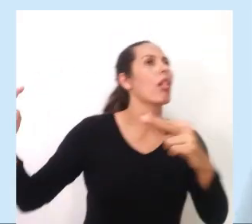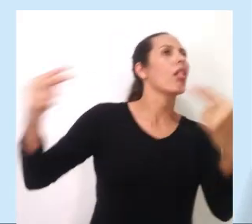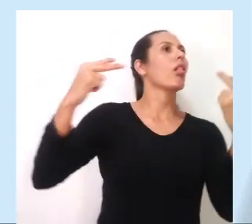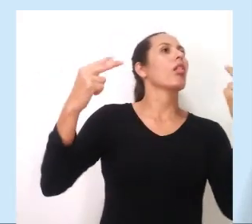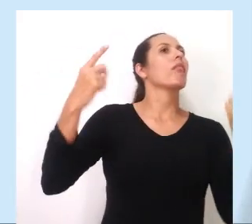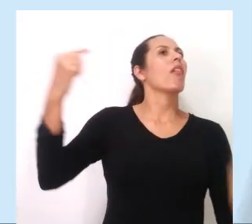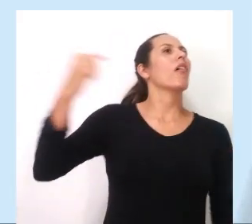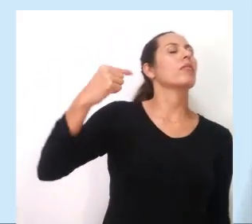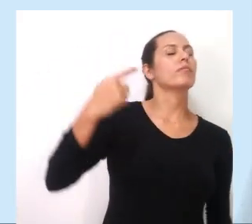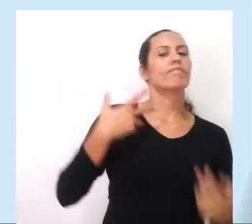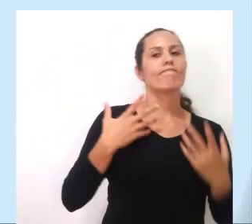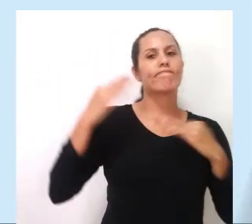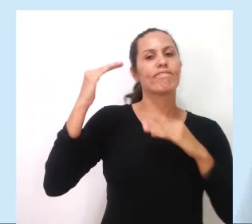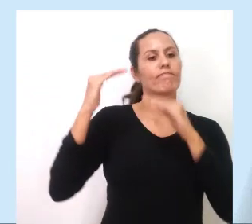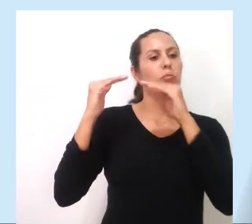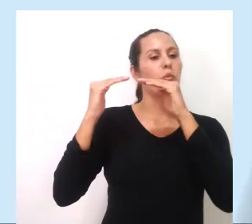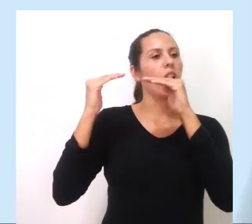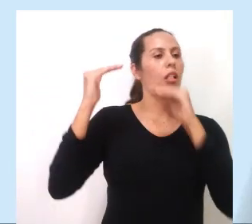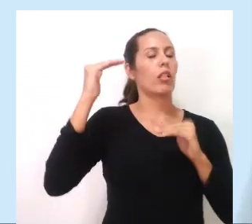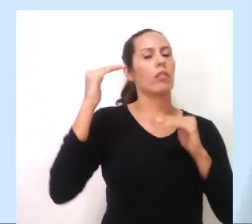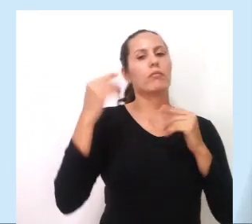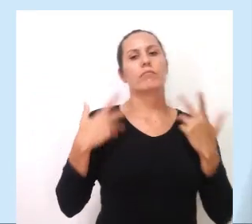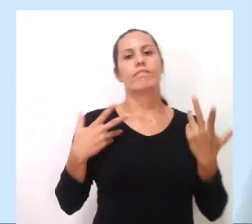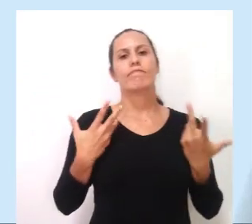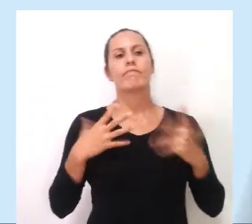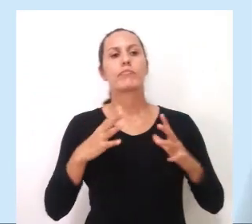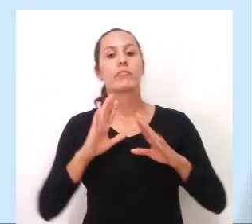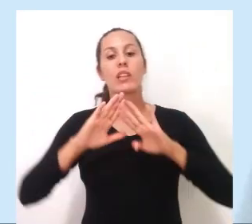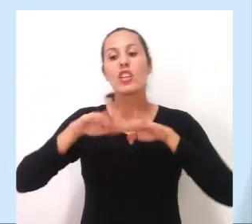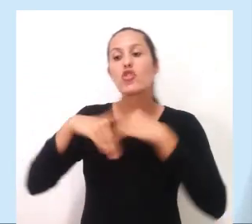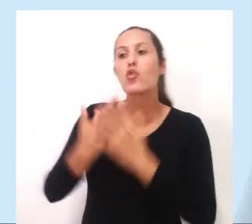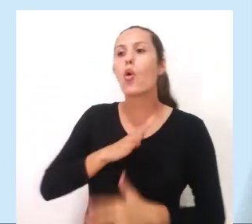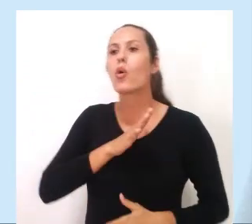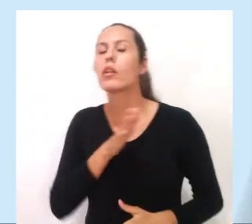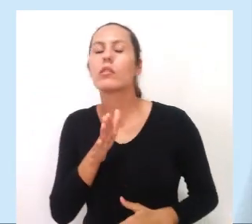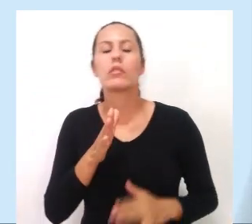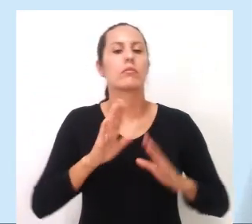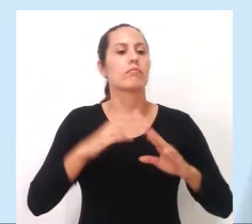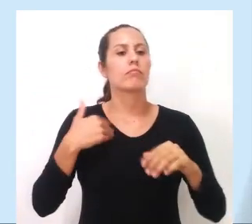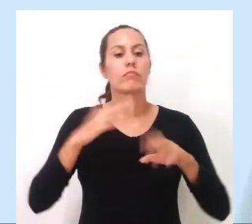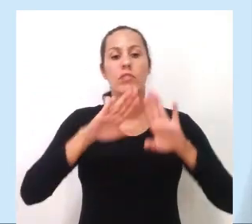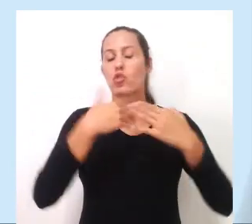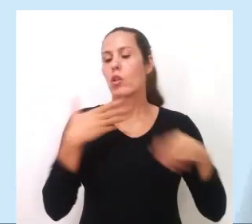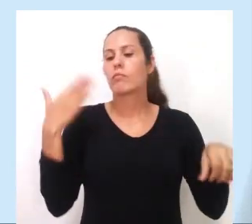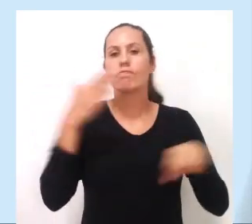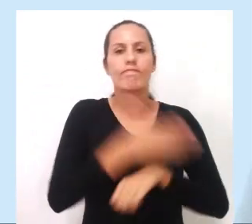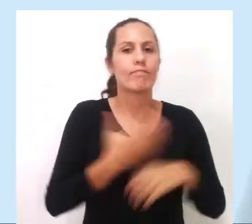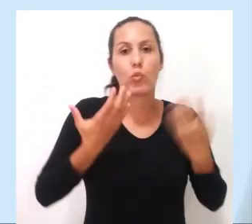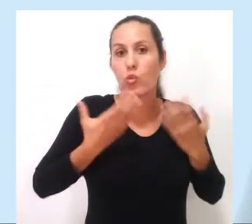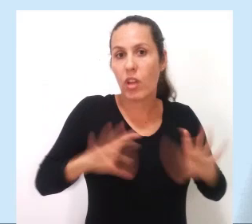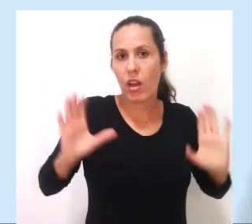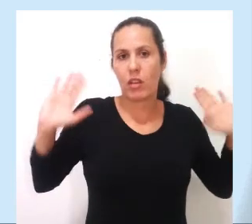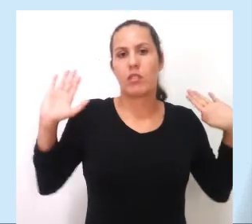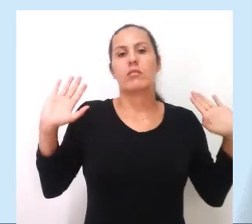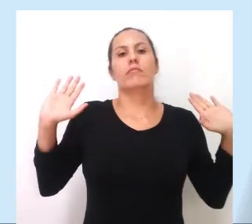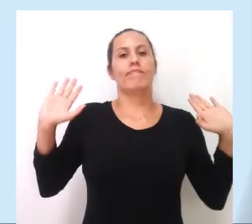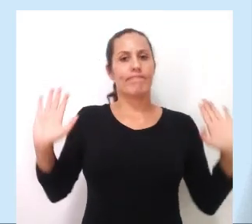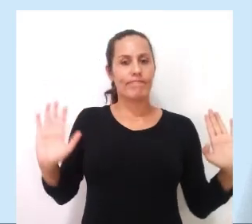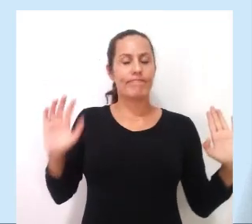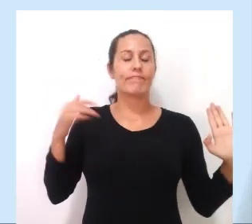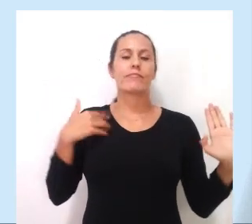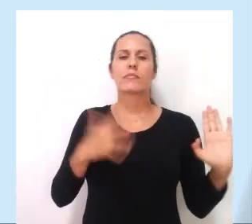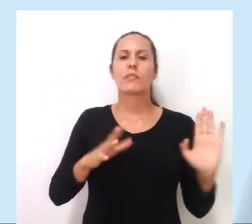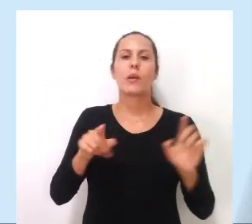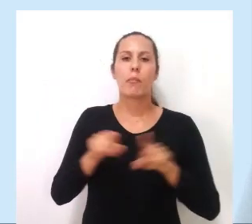ser apontada, para não ser falada, não quer ir para a escola. Então existem também esses fatores que são